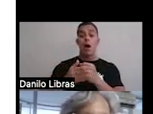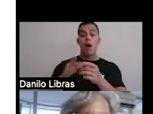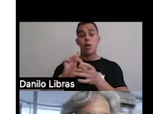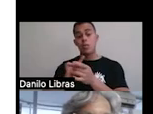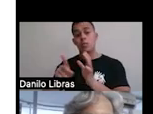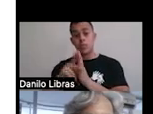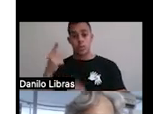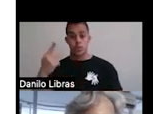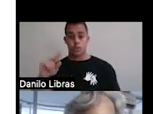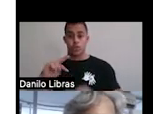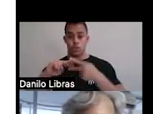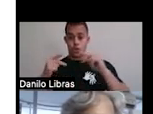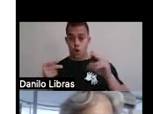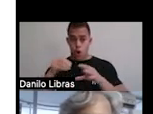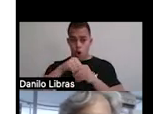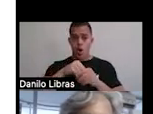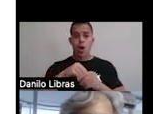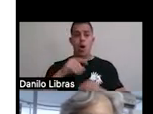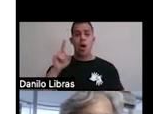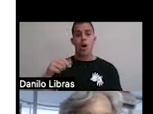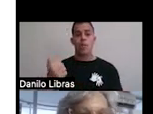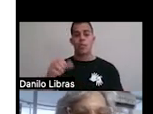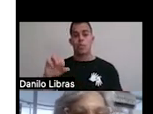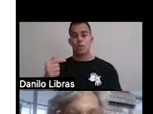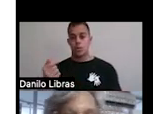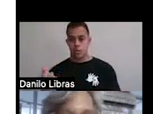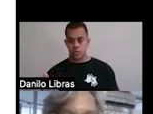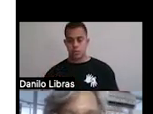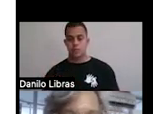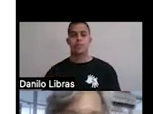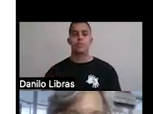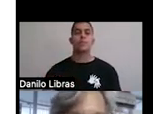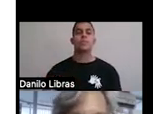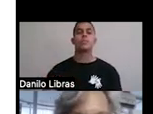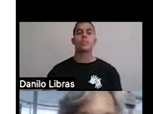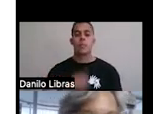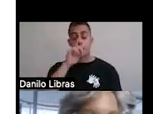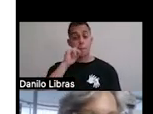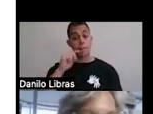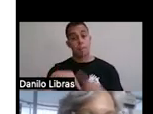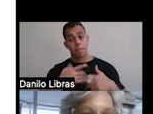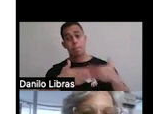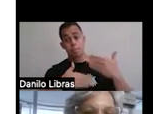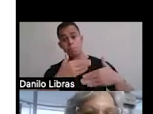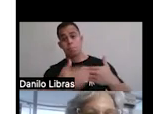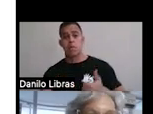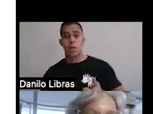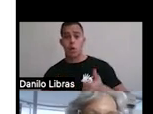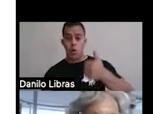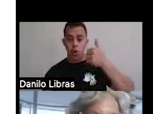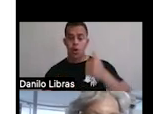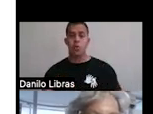desse vírus, em 1976. O sequenciamento foi melhorando,